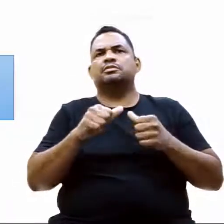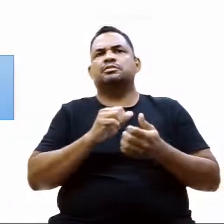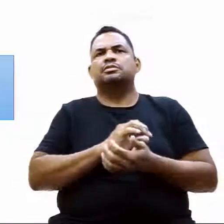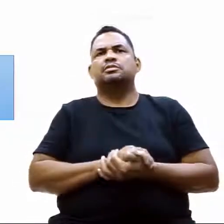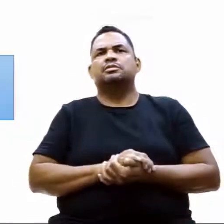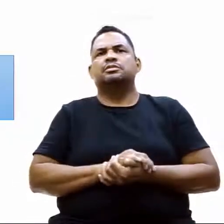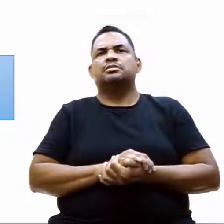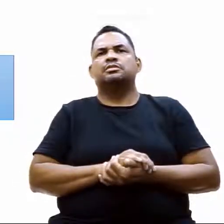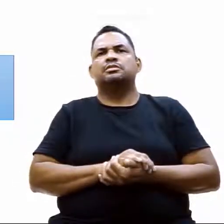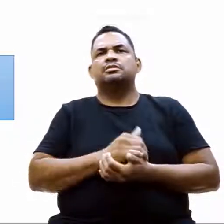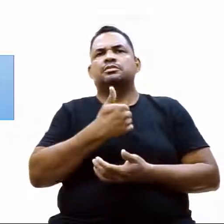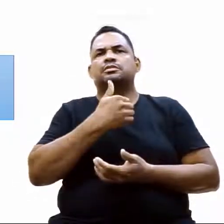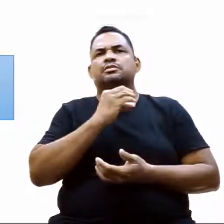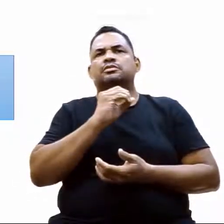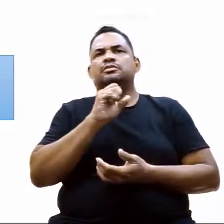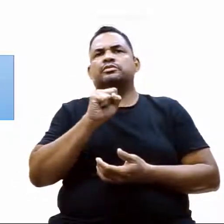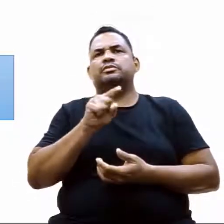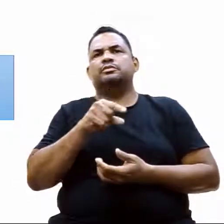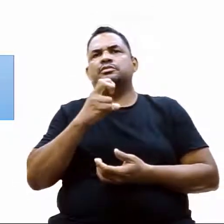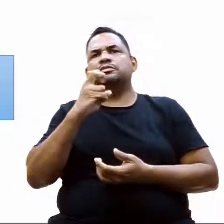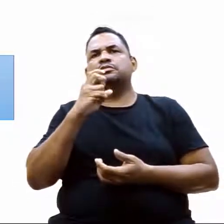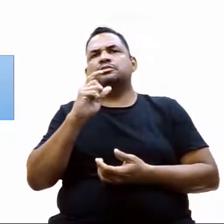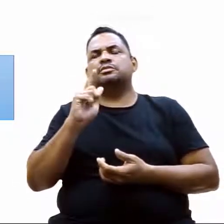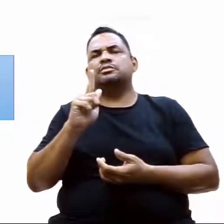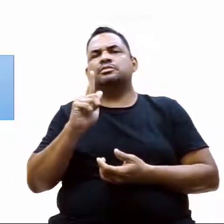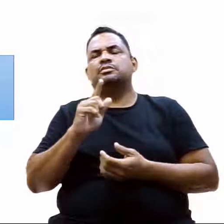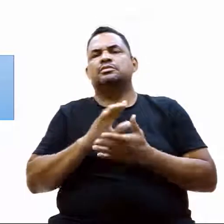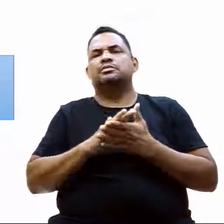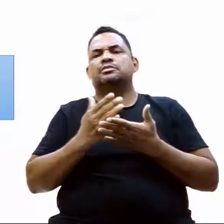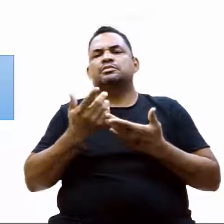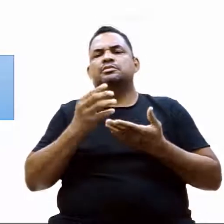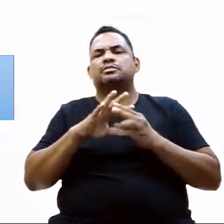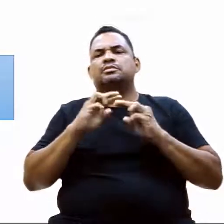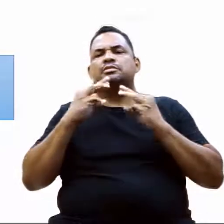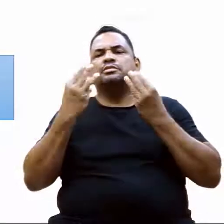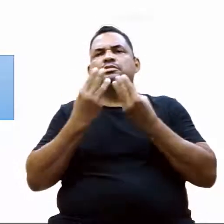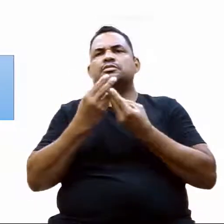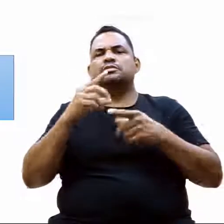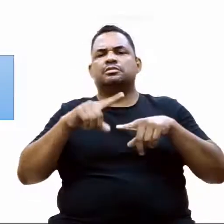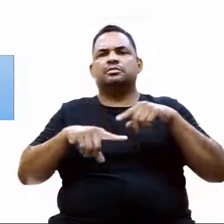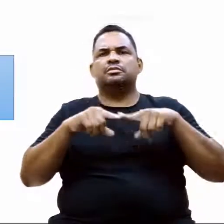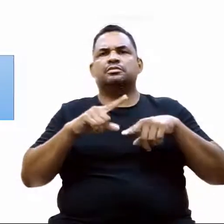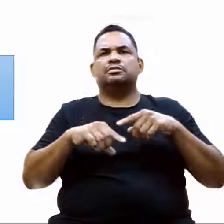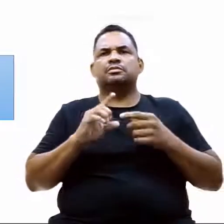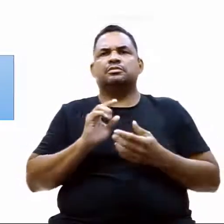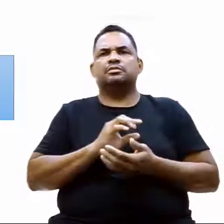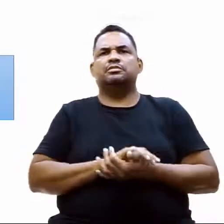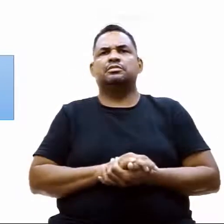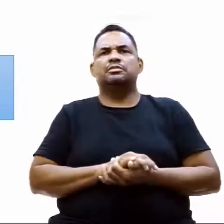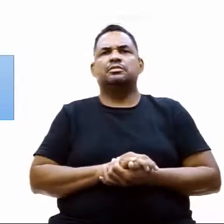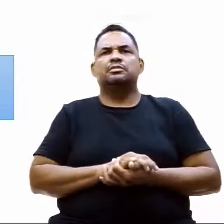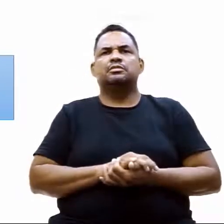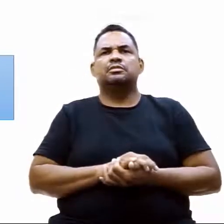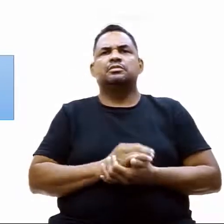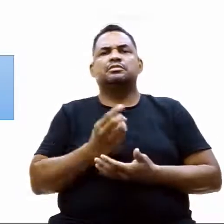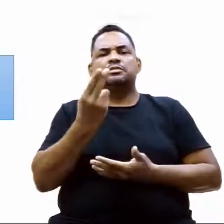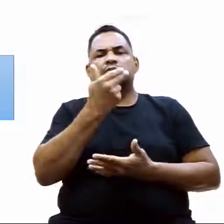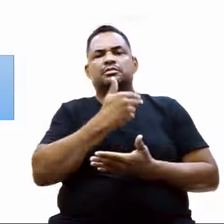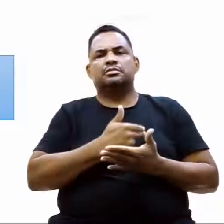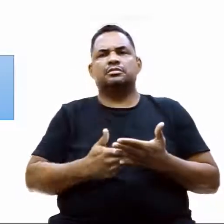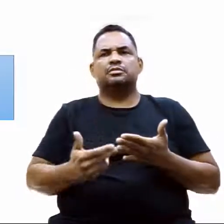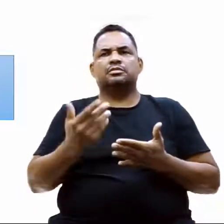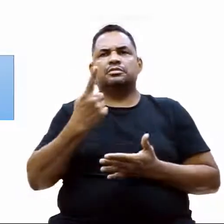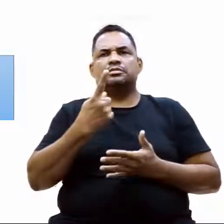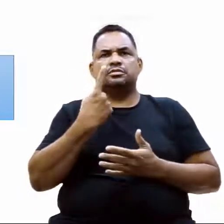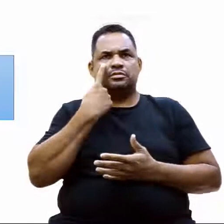em 108,5, que é a massa do produto. Tudo bem? Apenas aqui uma ilustração para que